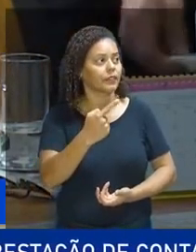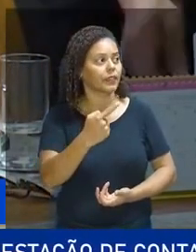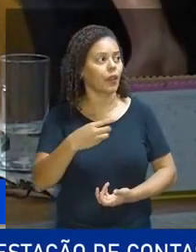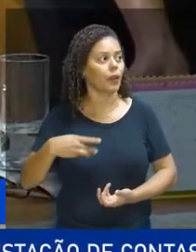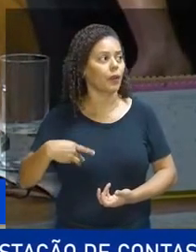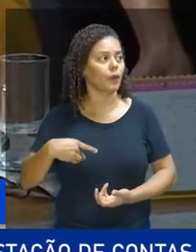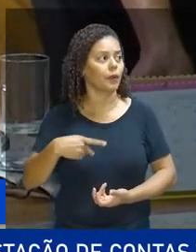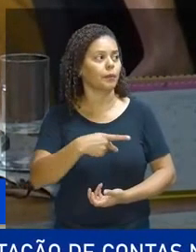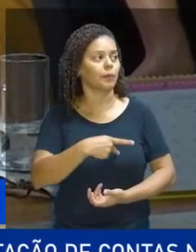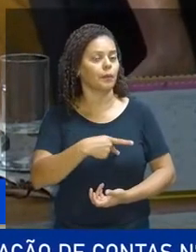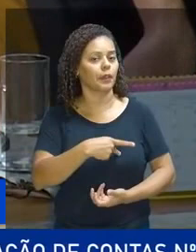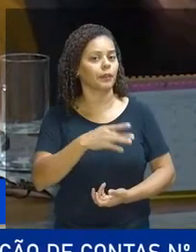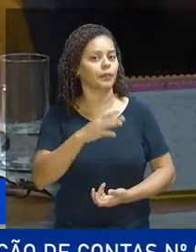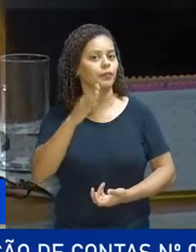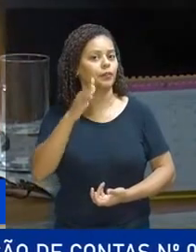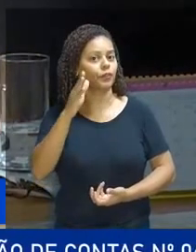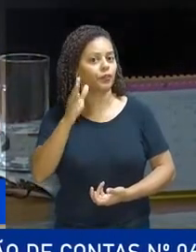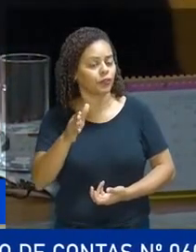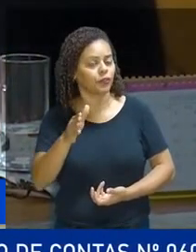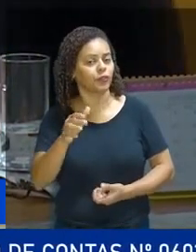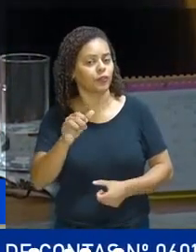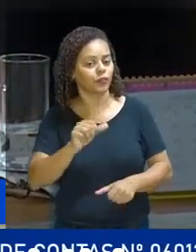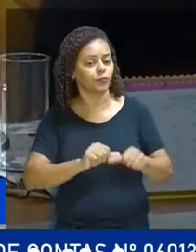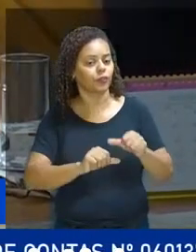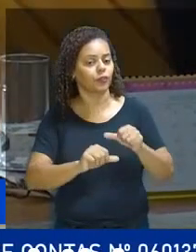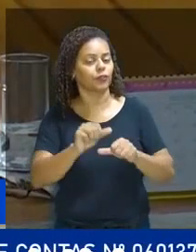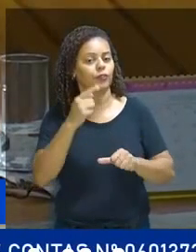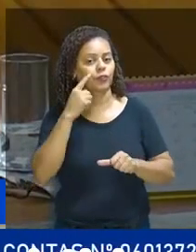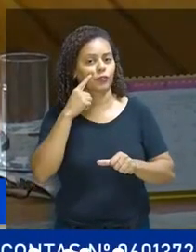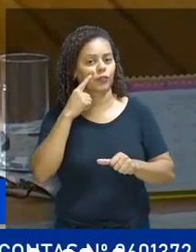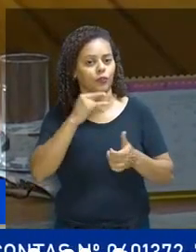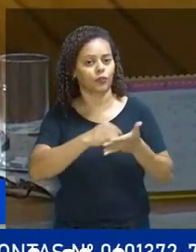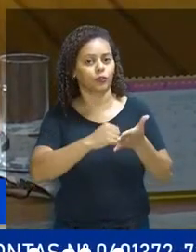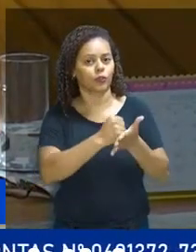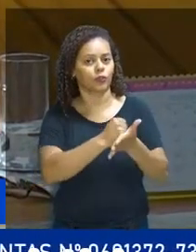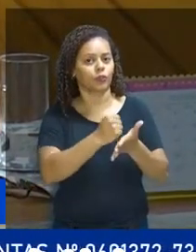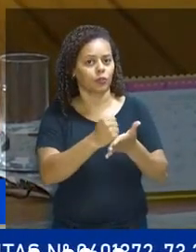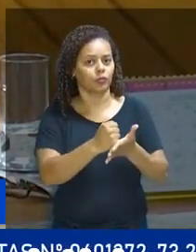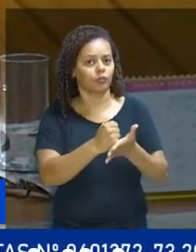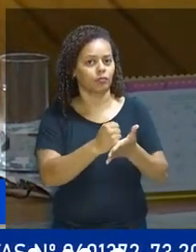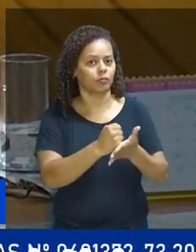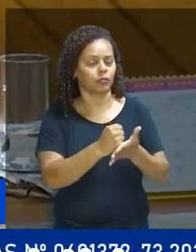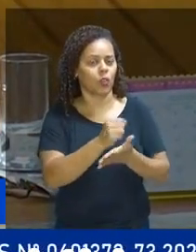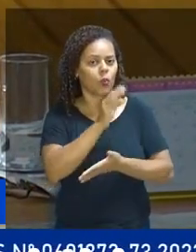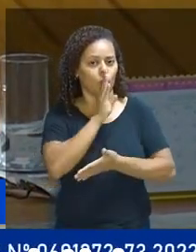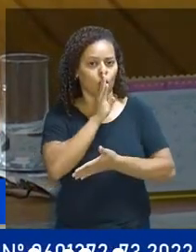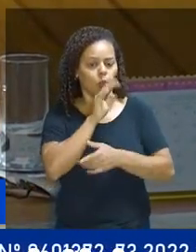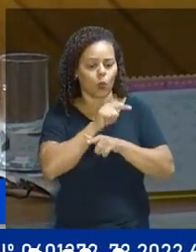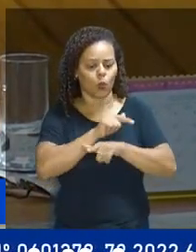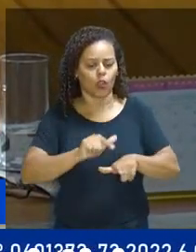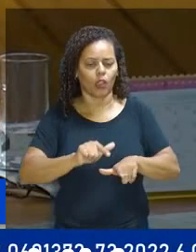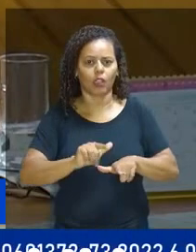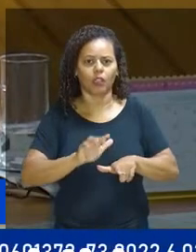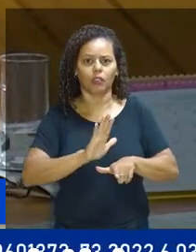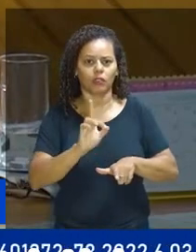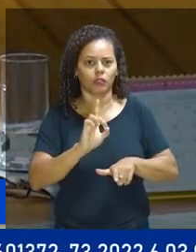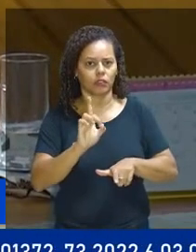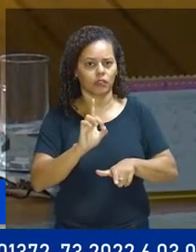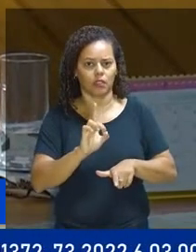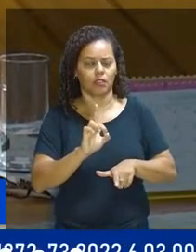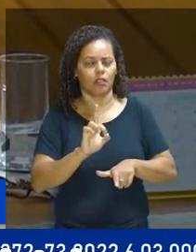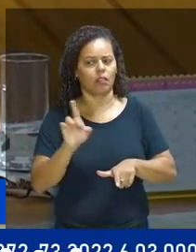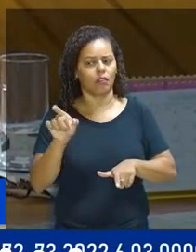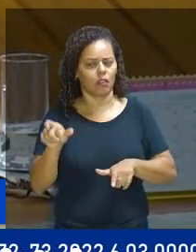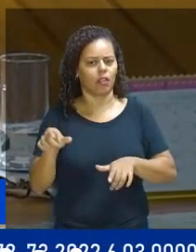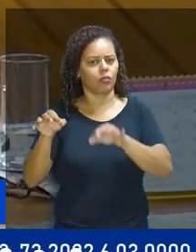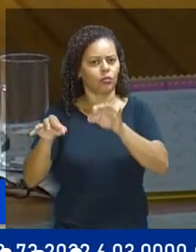apenas ratificou. O voto está todo escrito, não há qualquer omissão, portanto, nem falha, nem irregularidade,